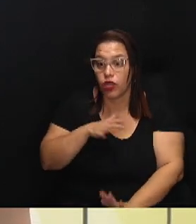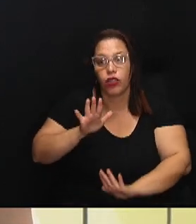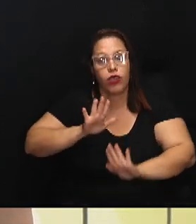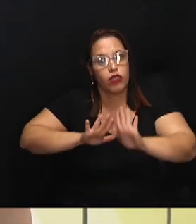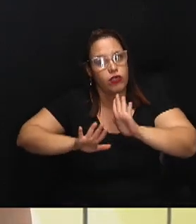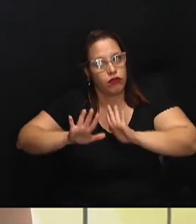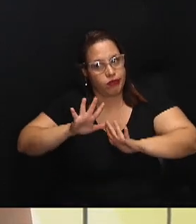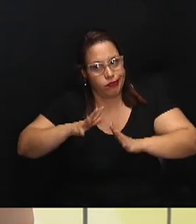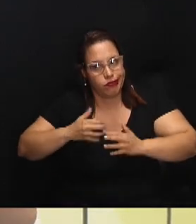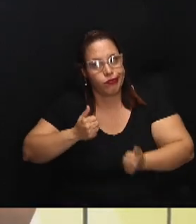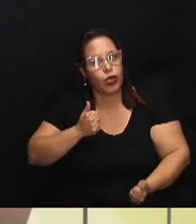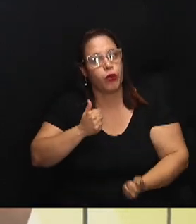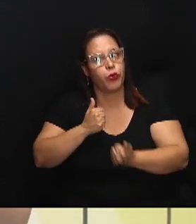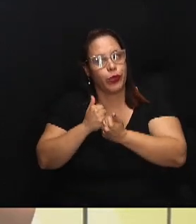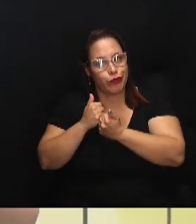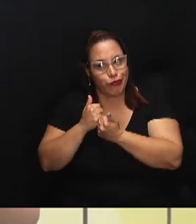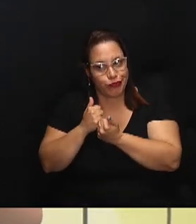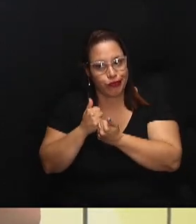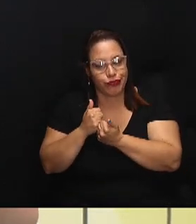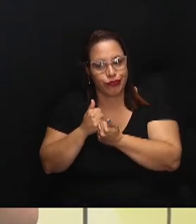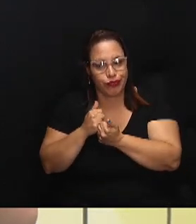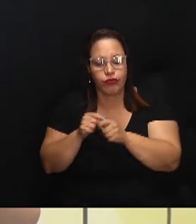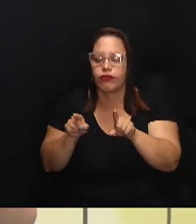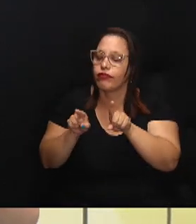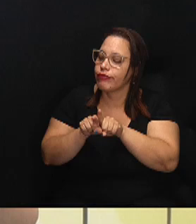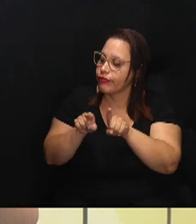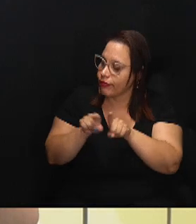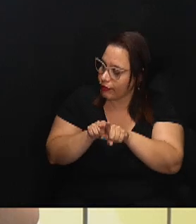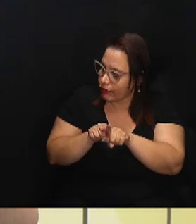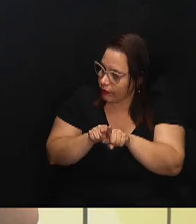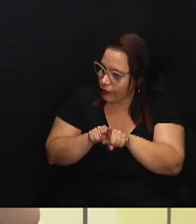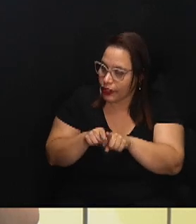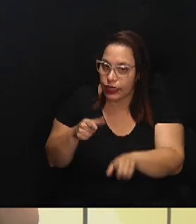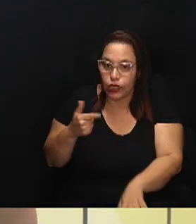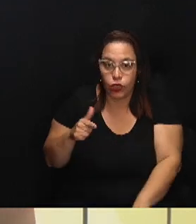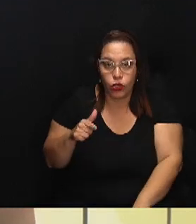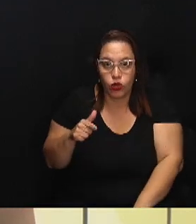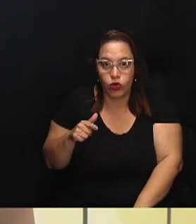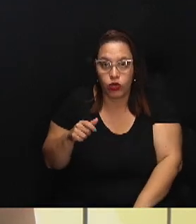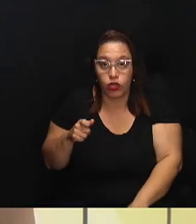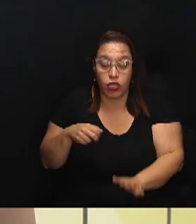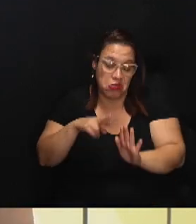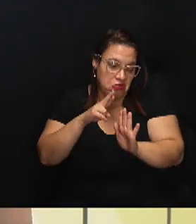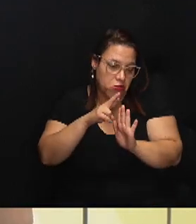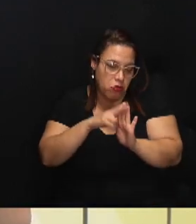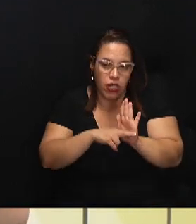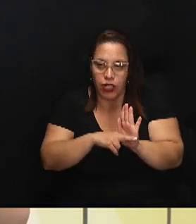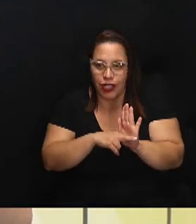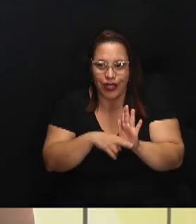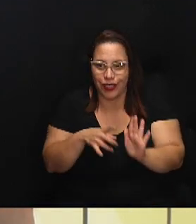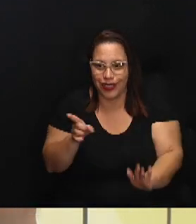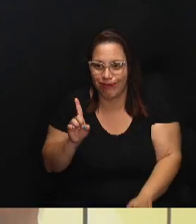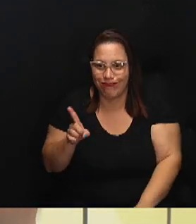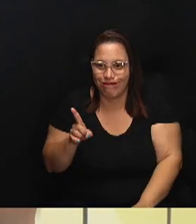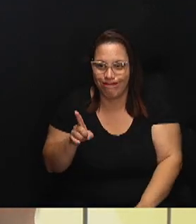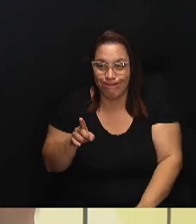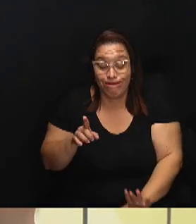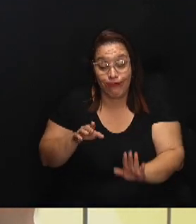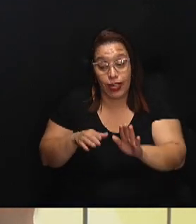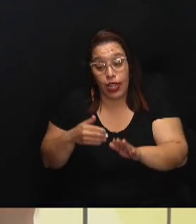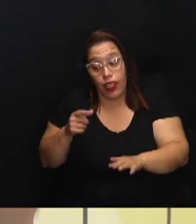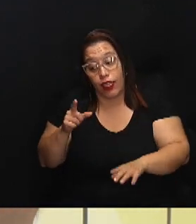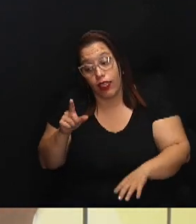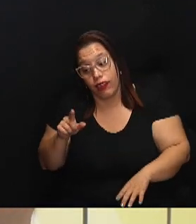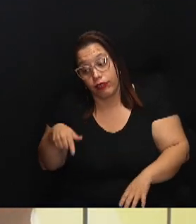no acolhimento, tá? E também isso não tem uma receita de bolo, varia muito de cada pessoa, tá? Talvez aí